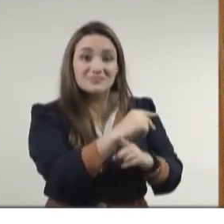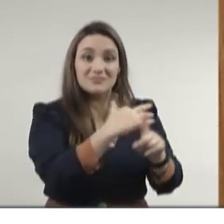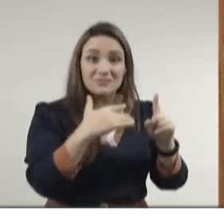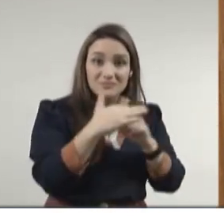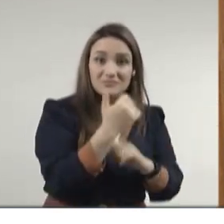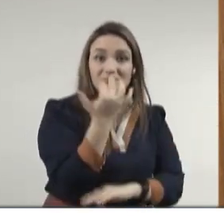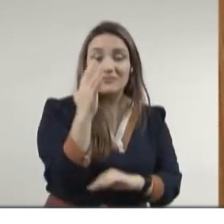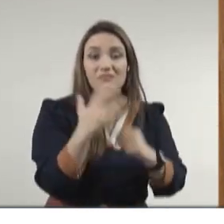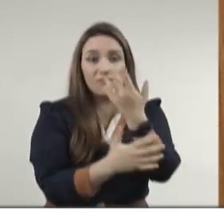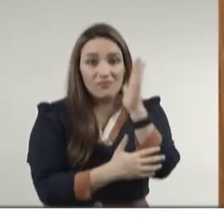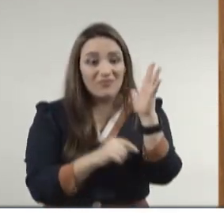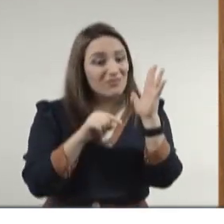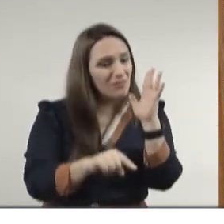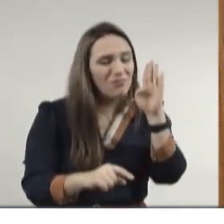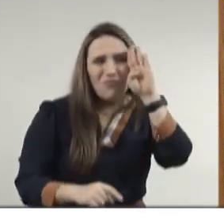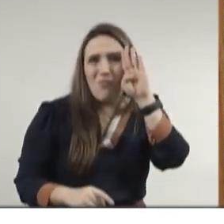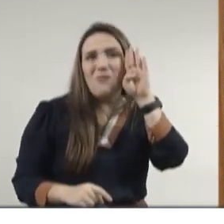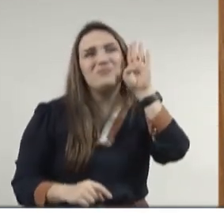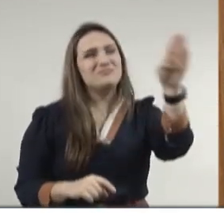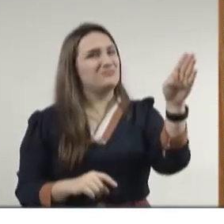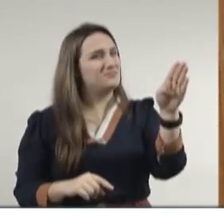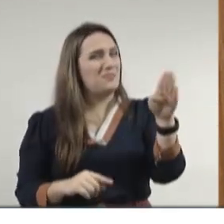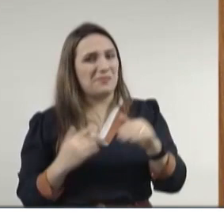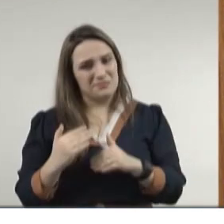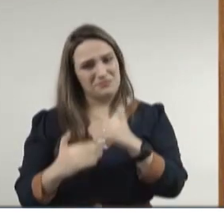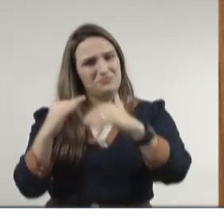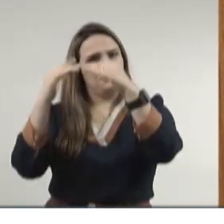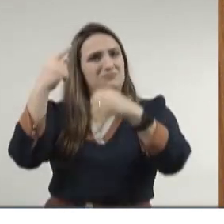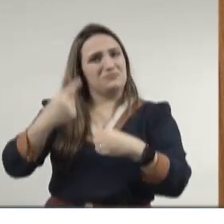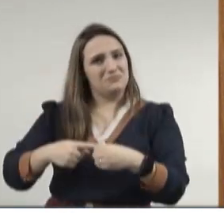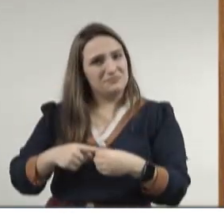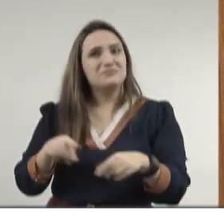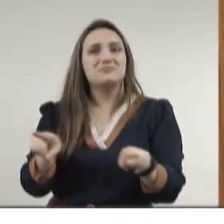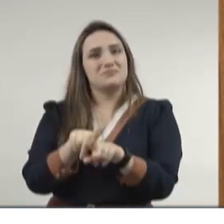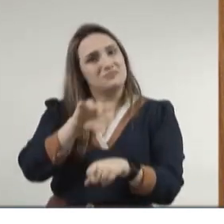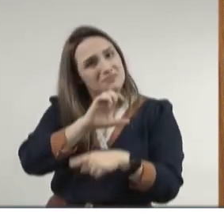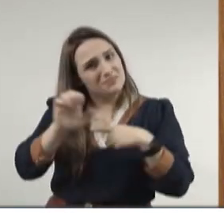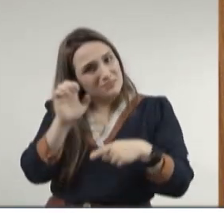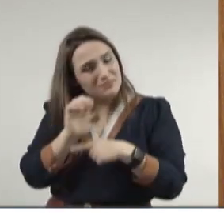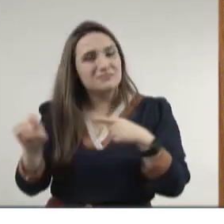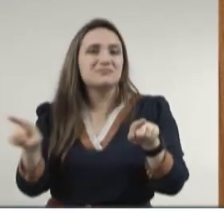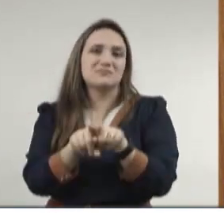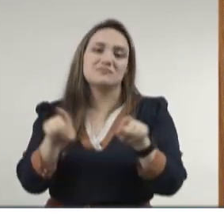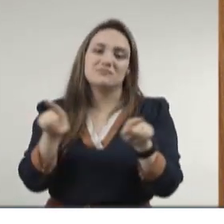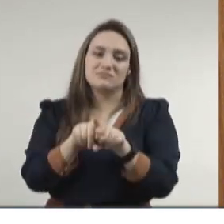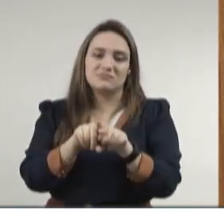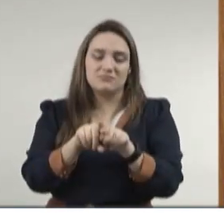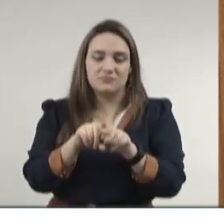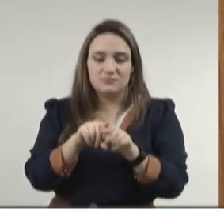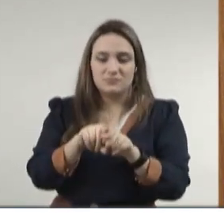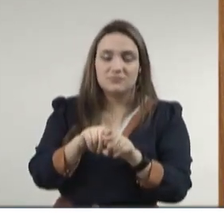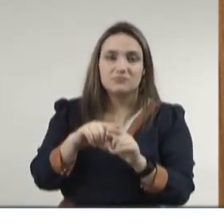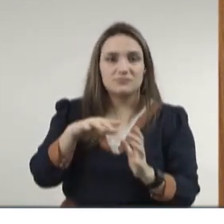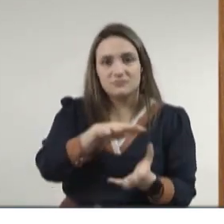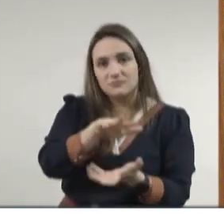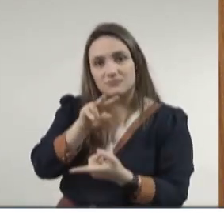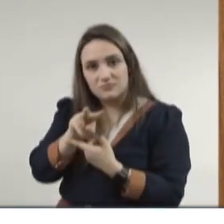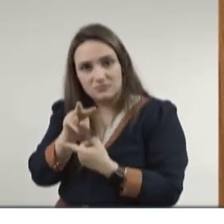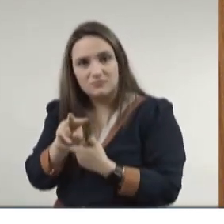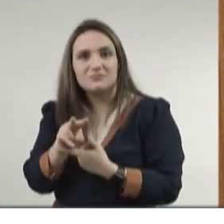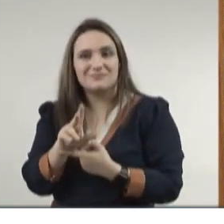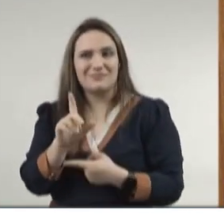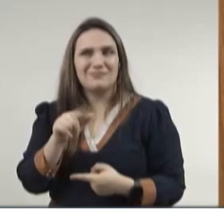para o desenvolvimento dos municípios, do Estado e da sustentabilidade, e como diz meu